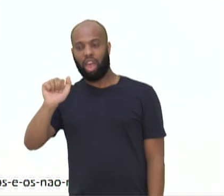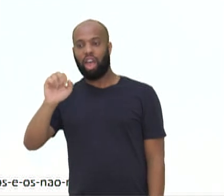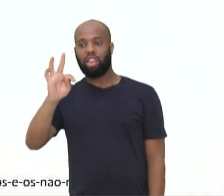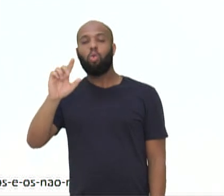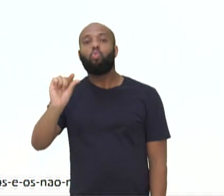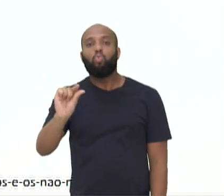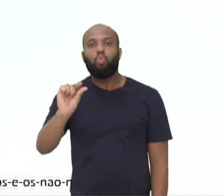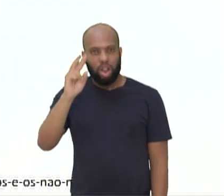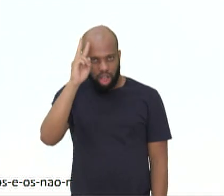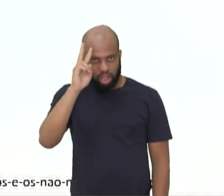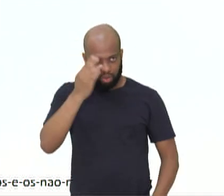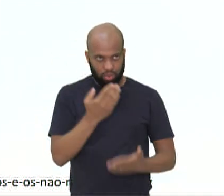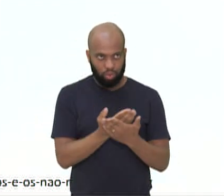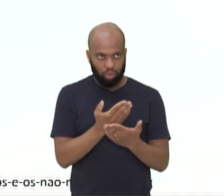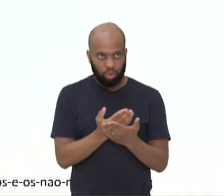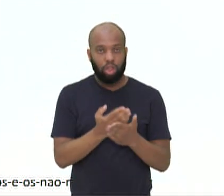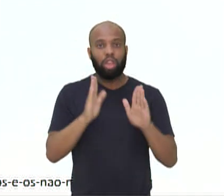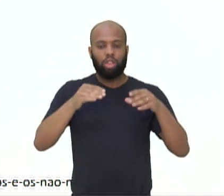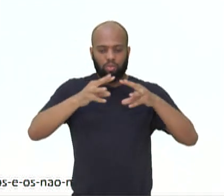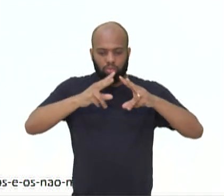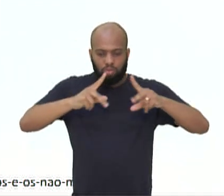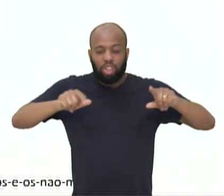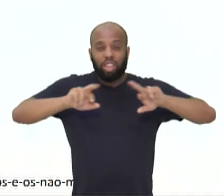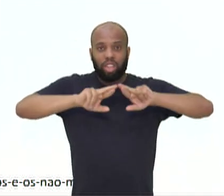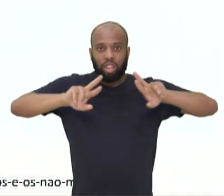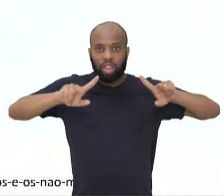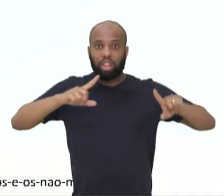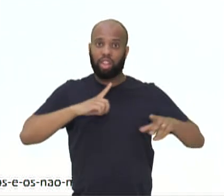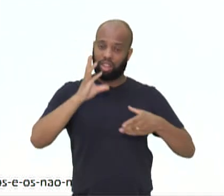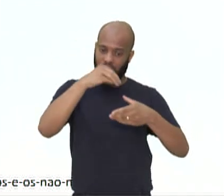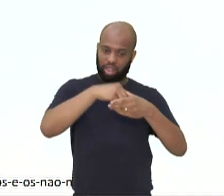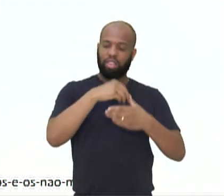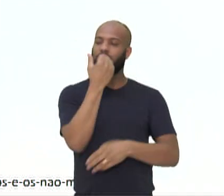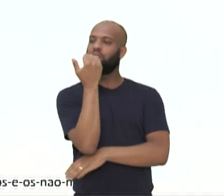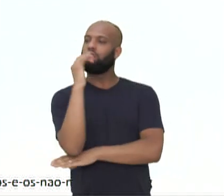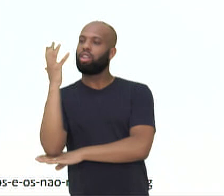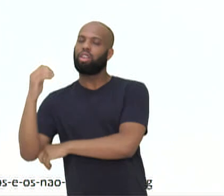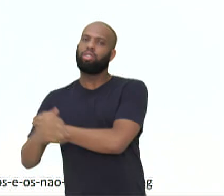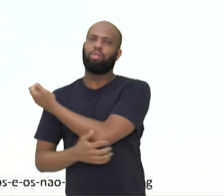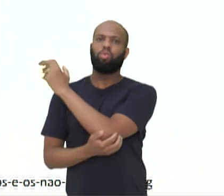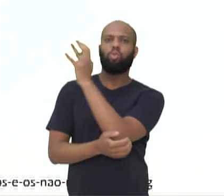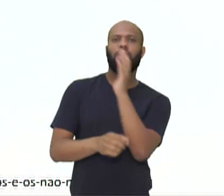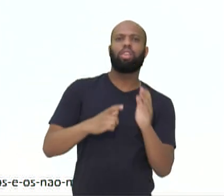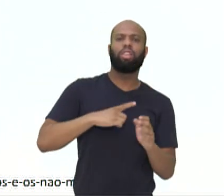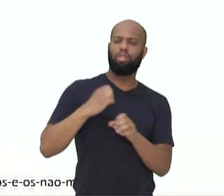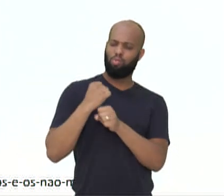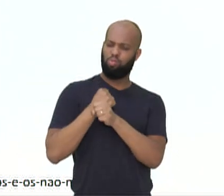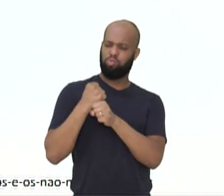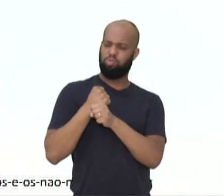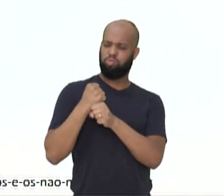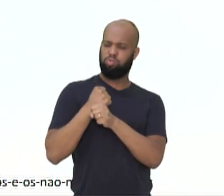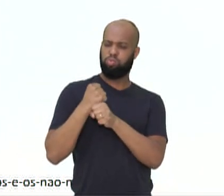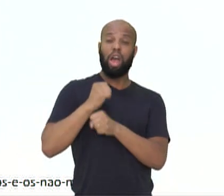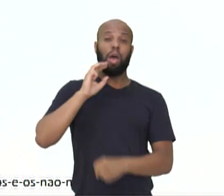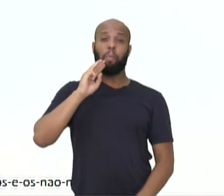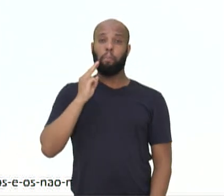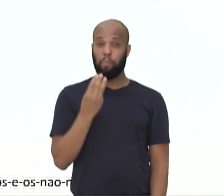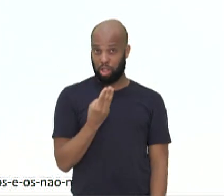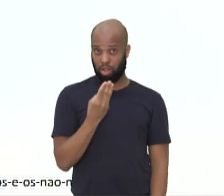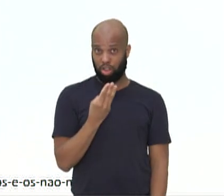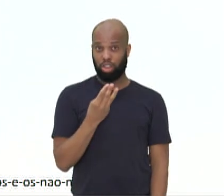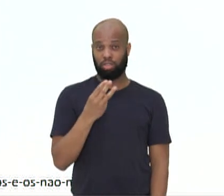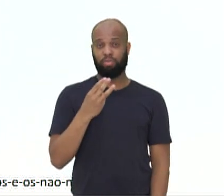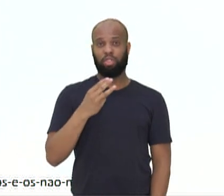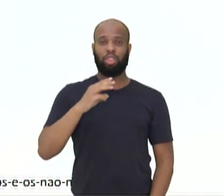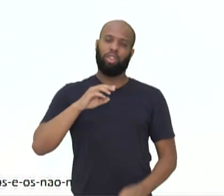são substâncias encontradas na natureza, que são resultante de milhões de anos de processos inorgânicos.